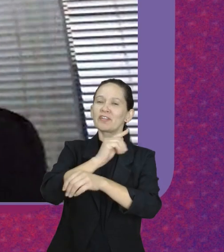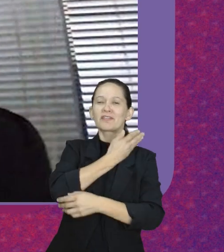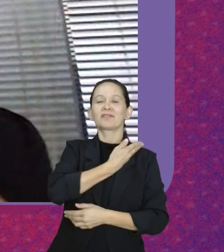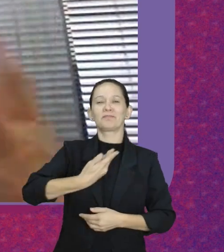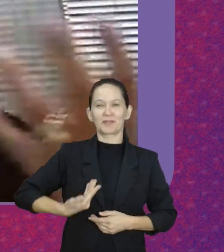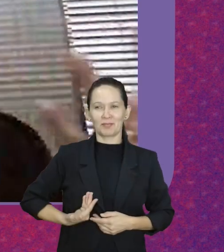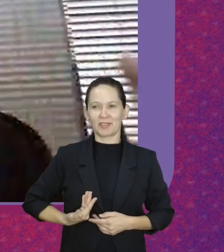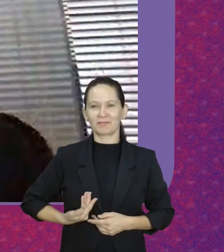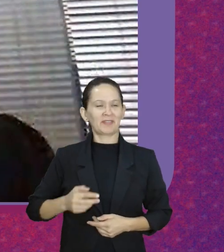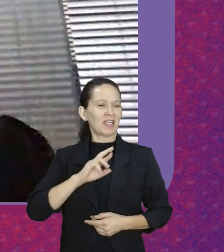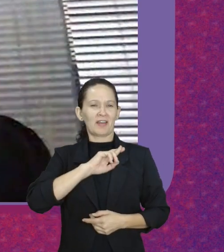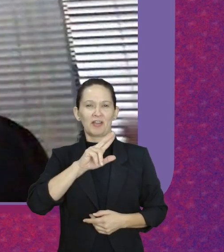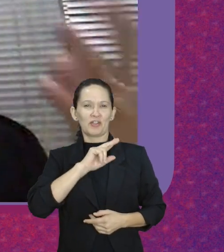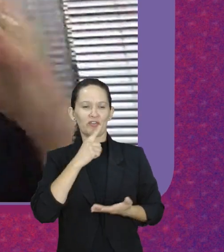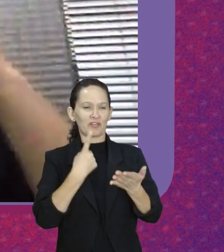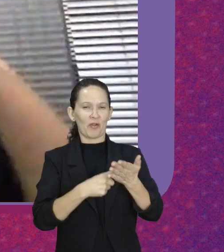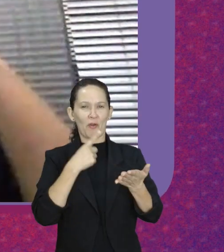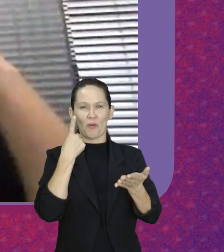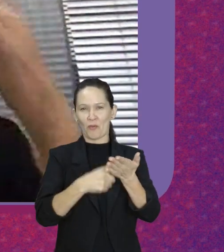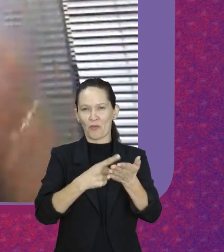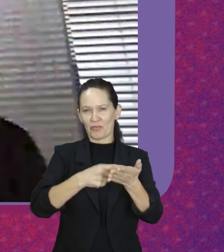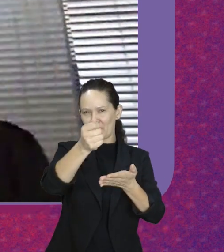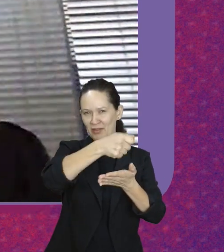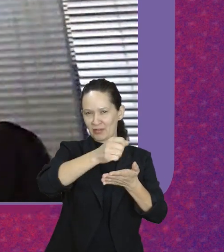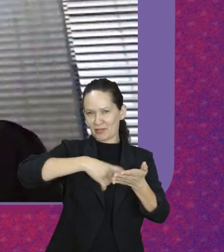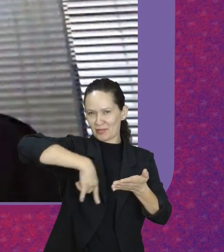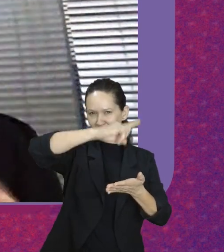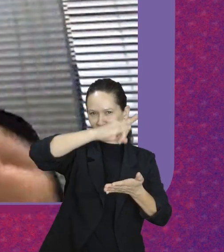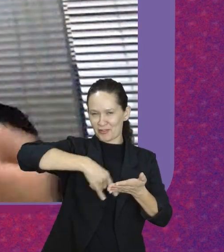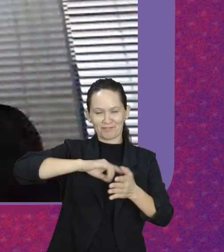pública. Não apenas o contrato,